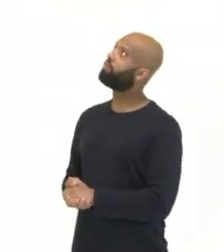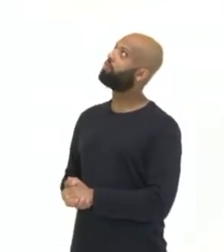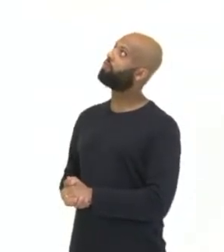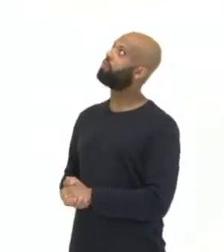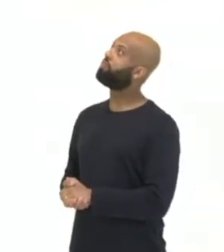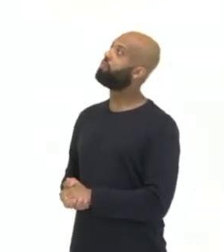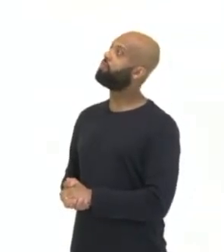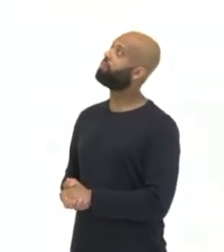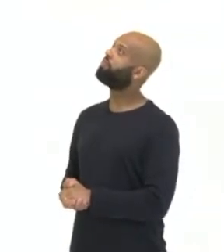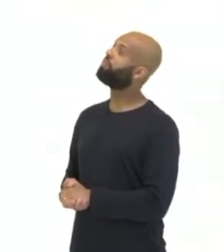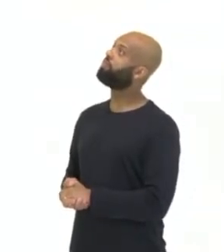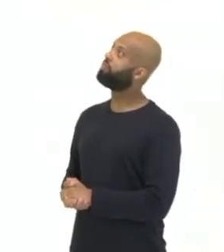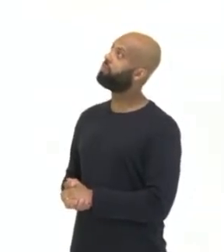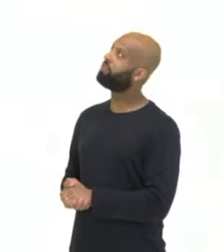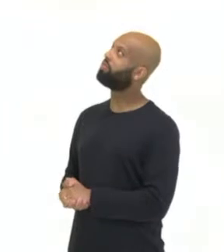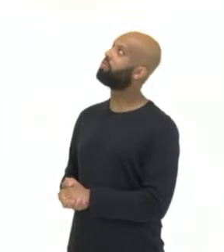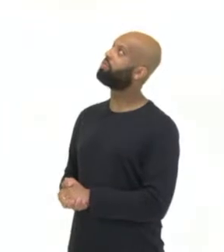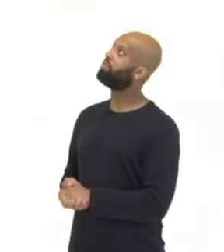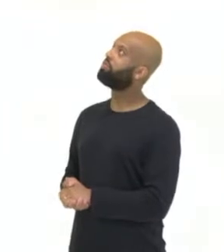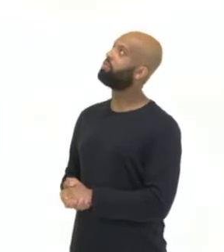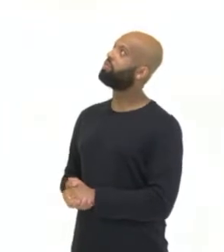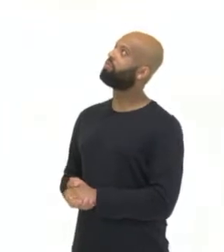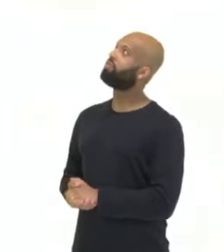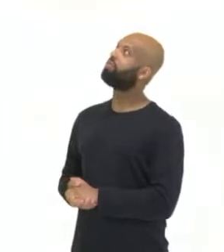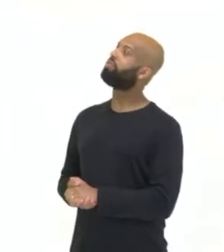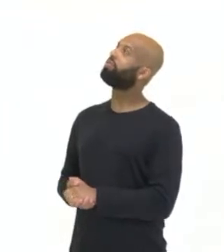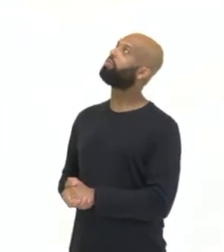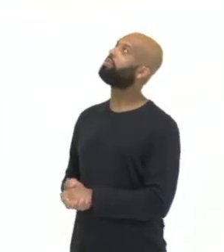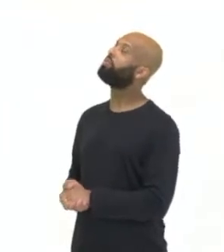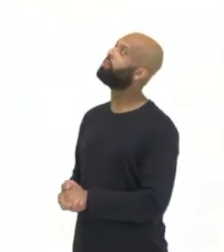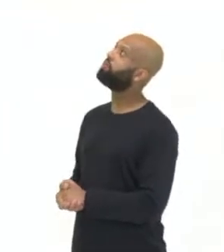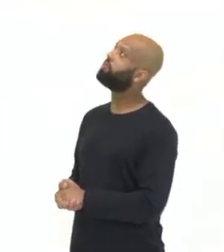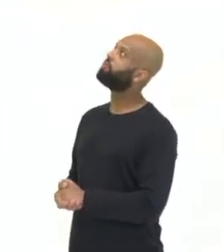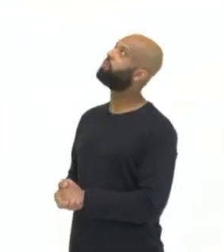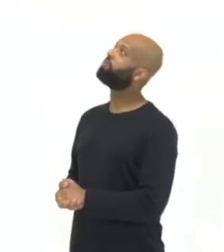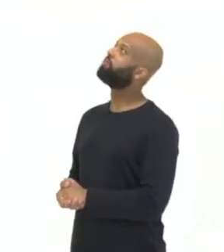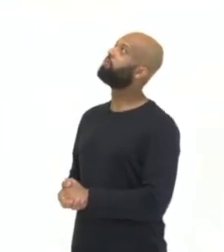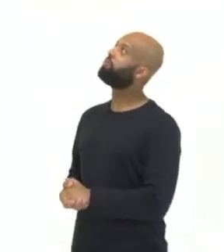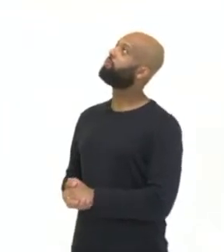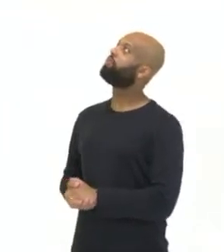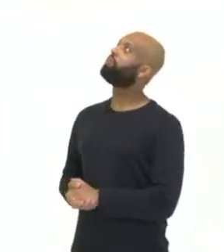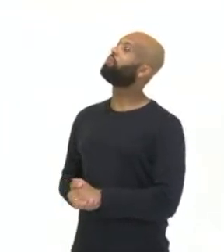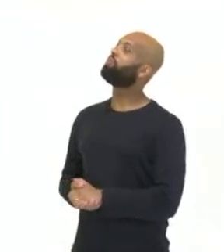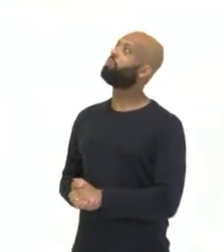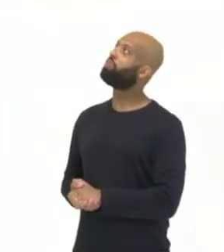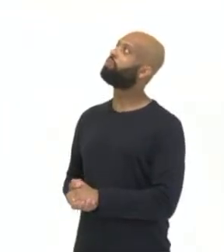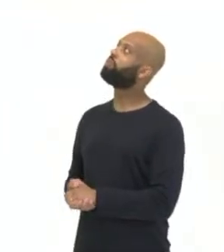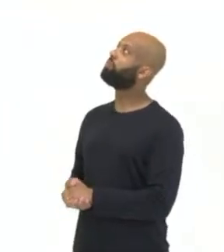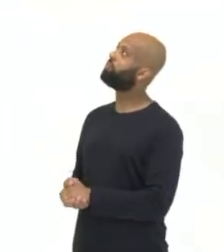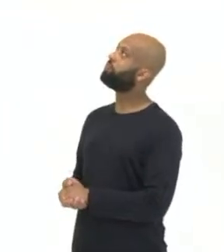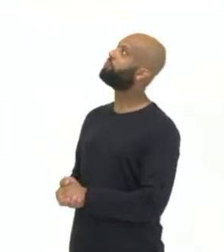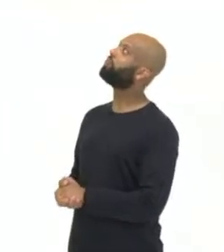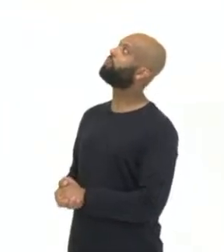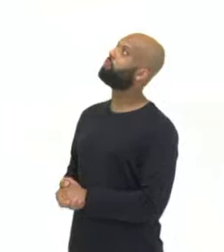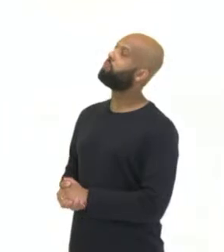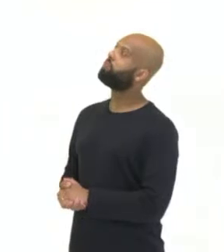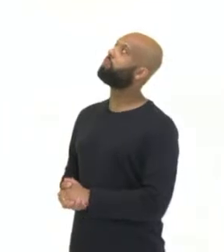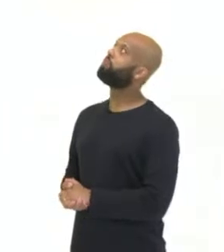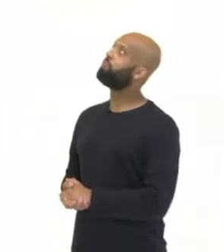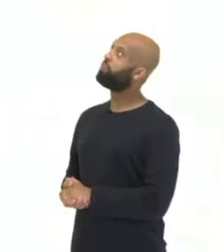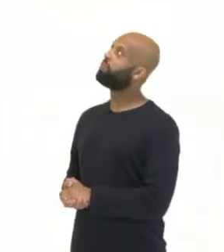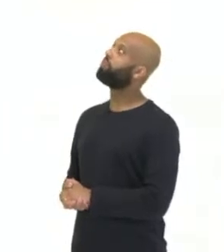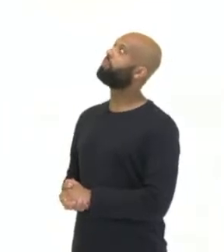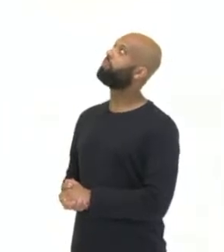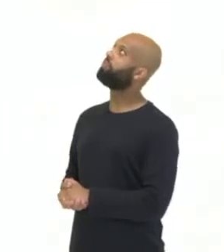metade pelo que inventei e a outra metade que sucedeu às deveras. Viram? É uma história